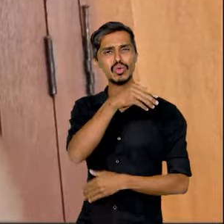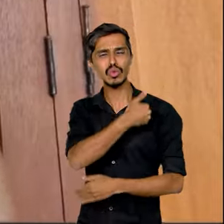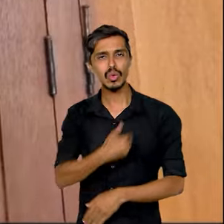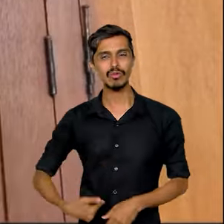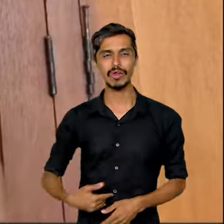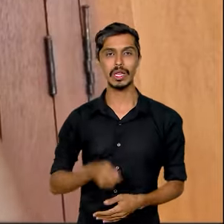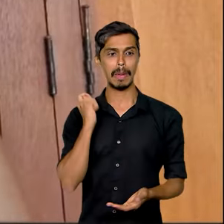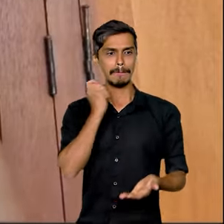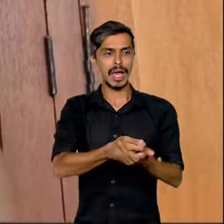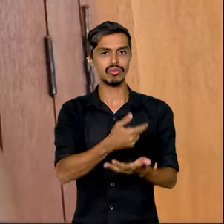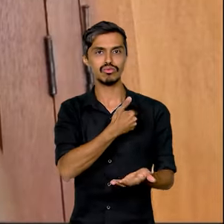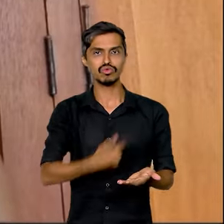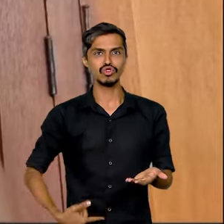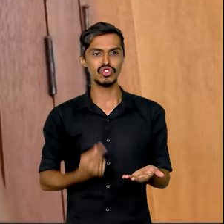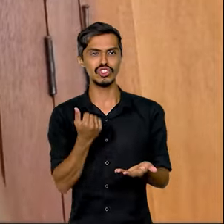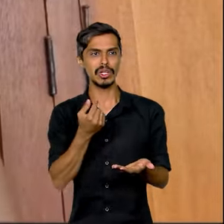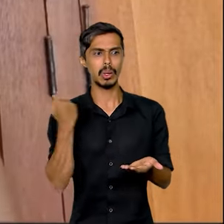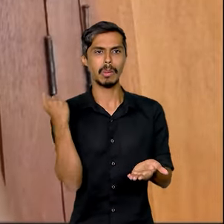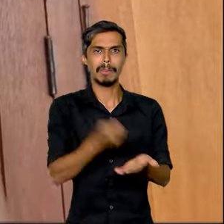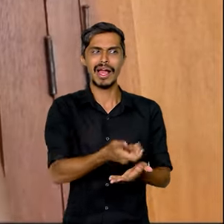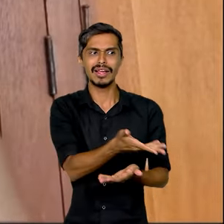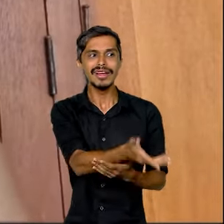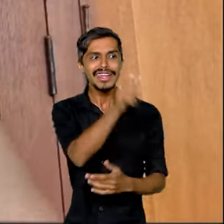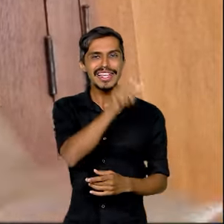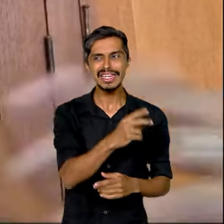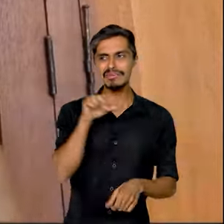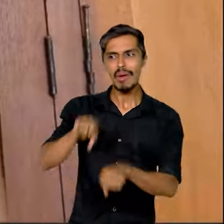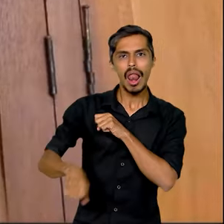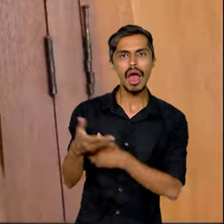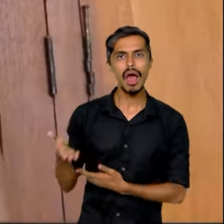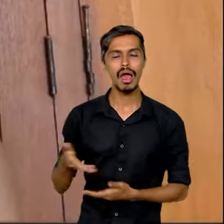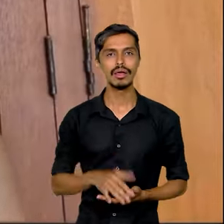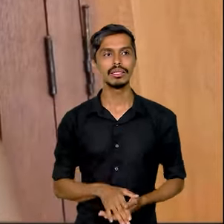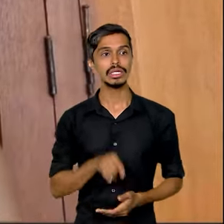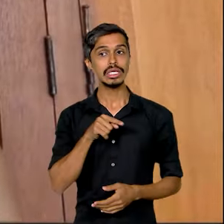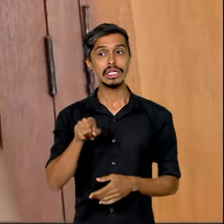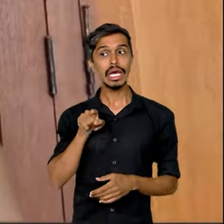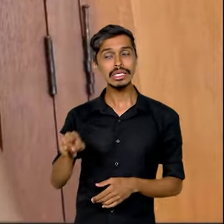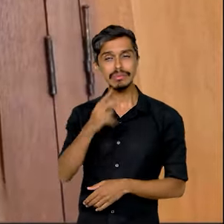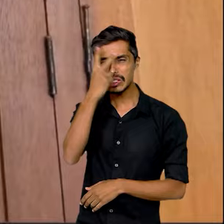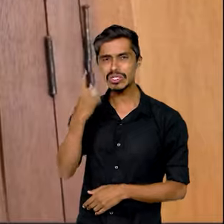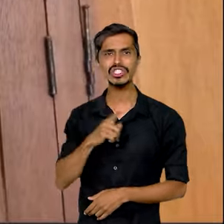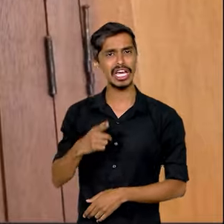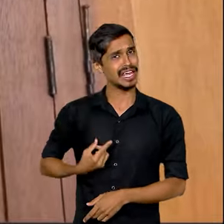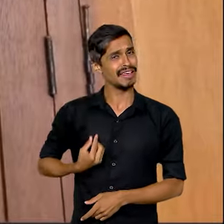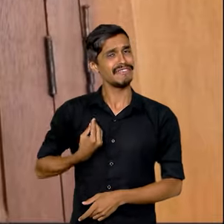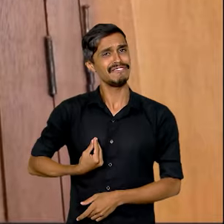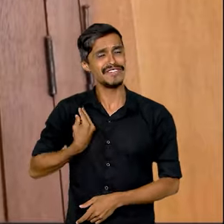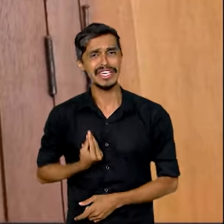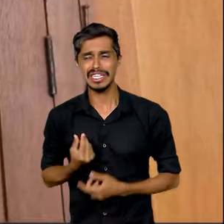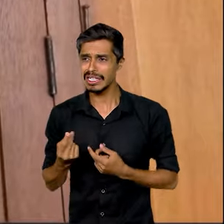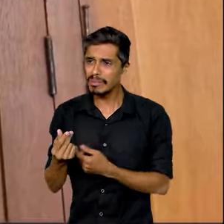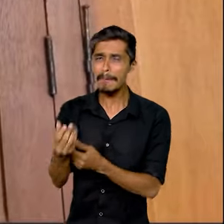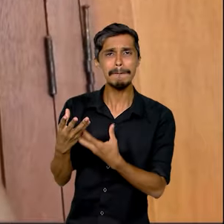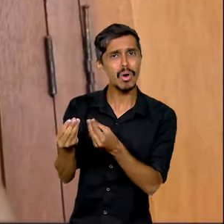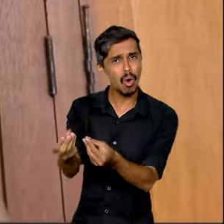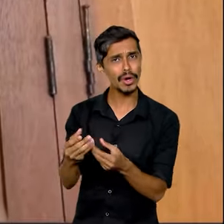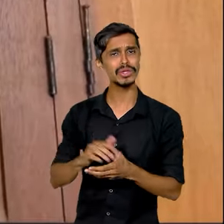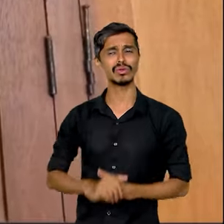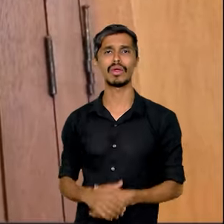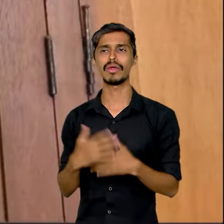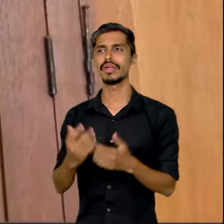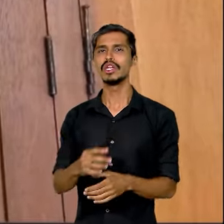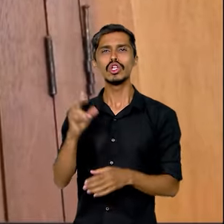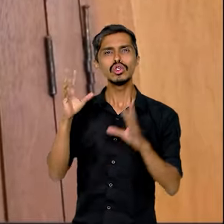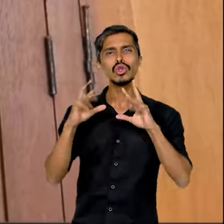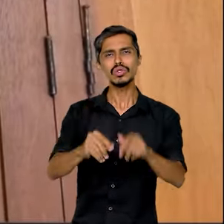públicos pagos com dinheiro público. E são pessoas que tinham muito para viver. Veja, jovem, matam criança. Veja, todo mundo